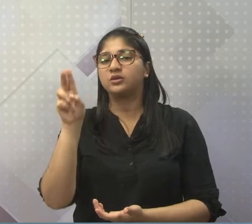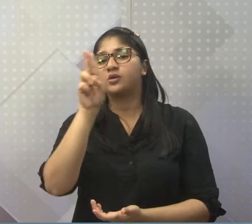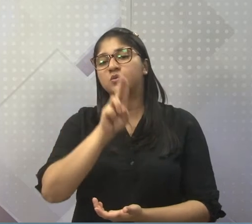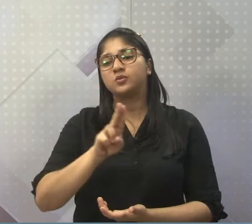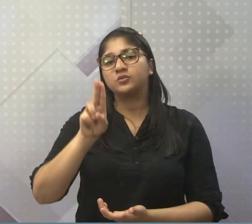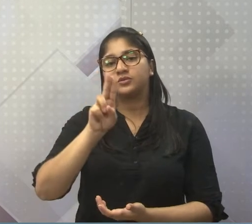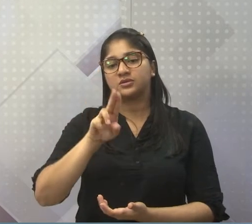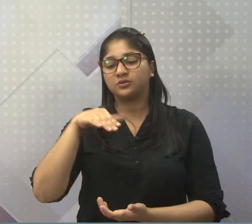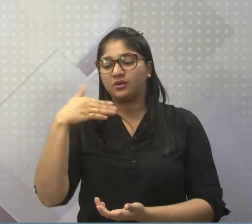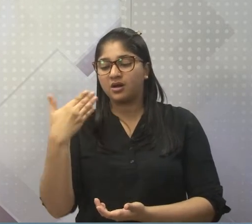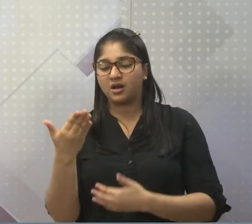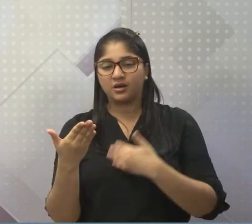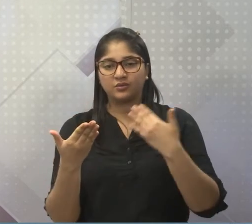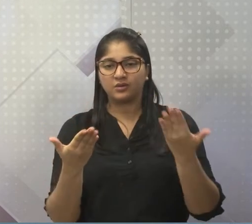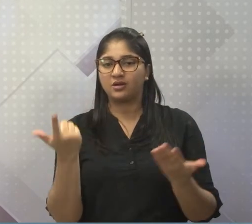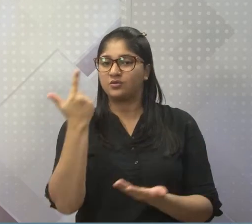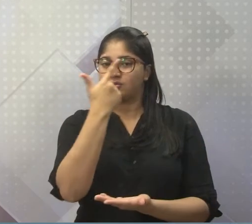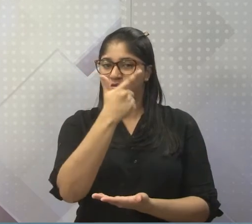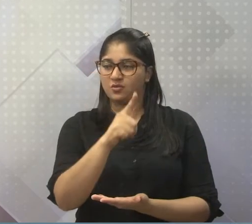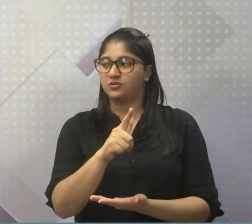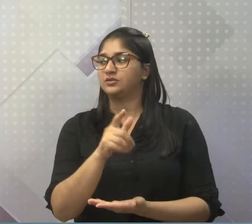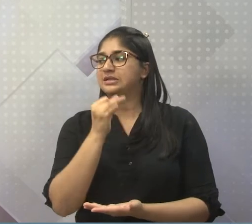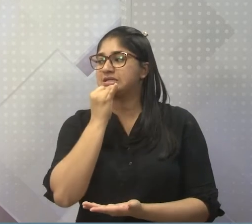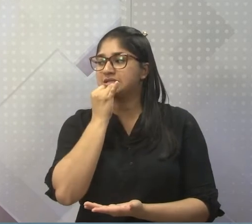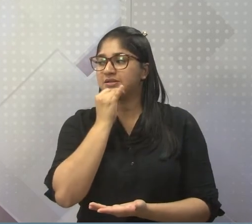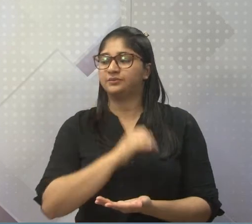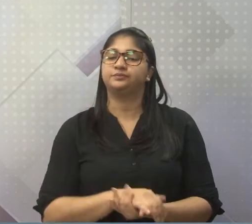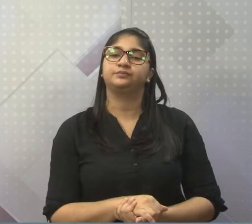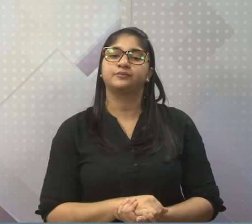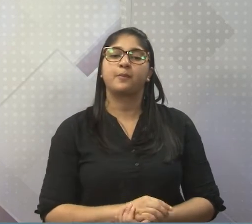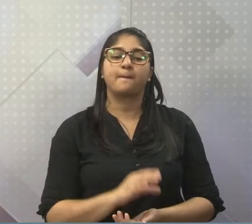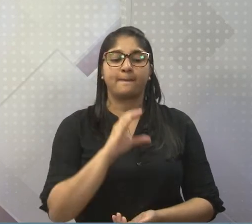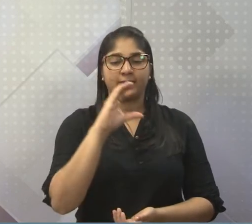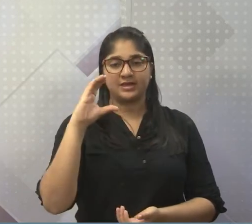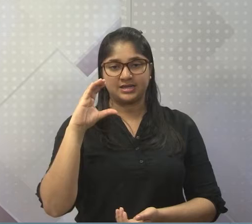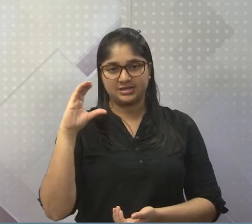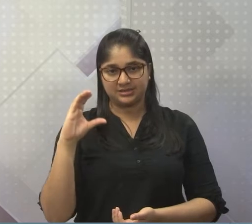dois lados desse triângulo. Eu vou pegar C com A